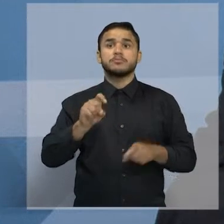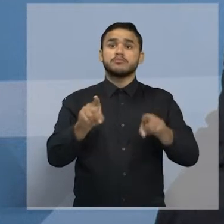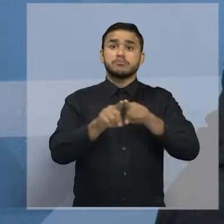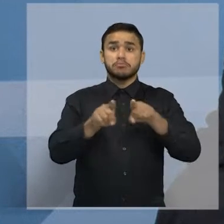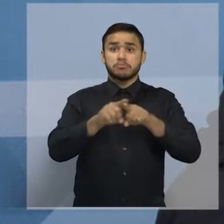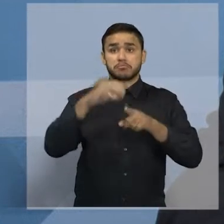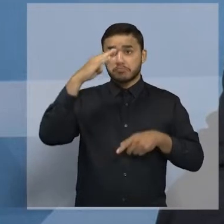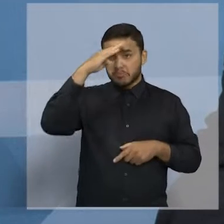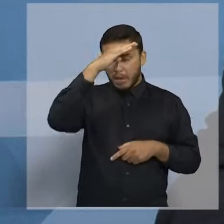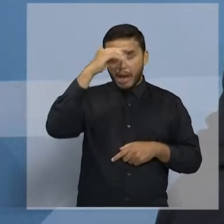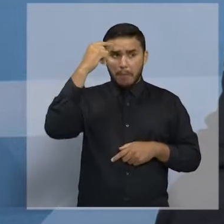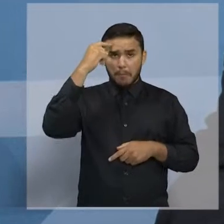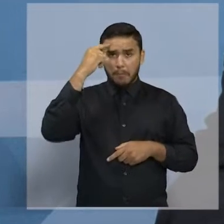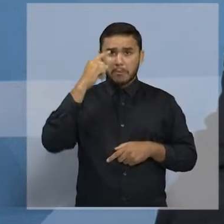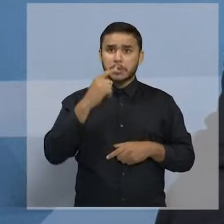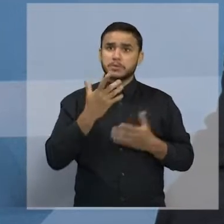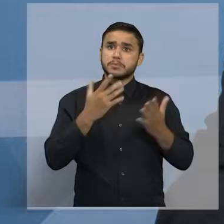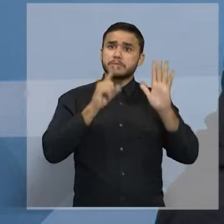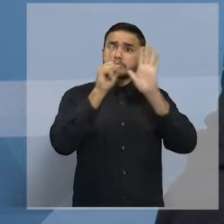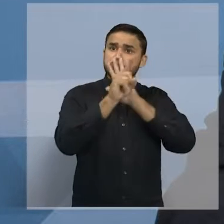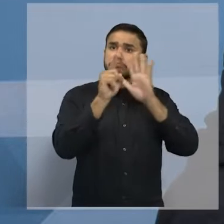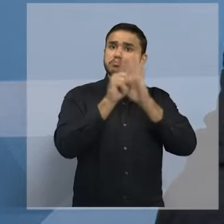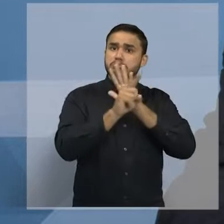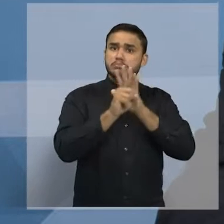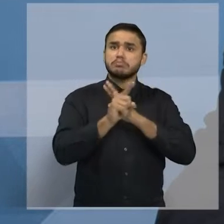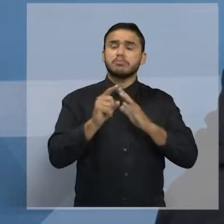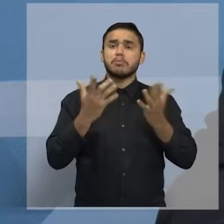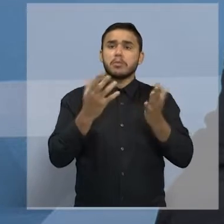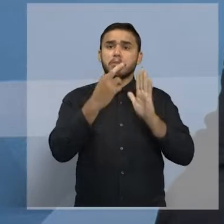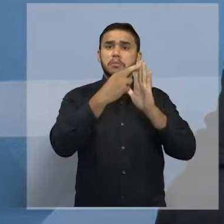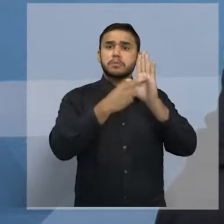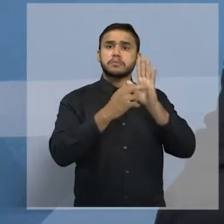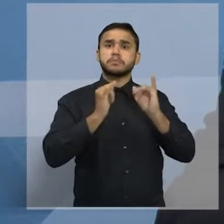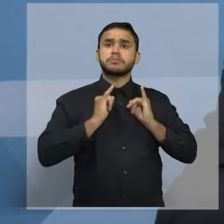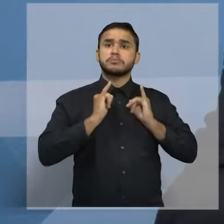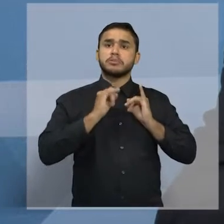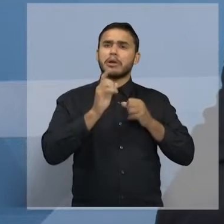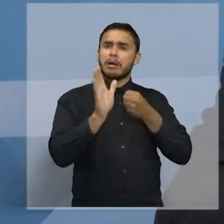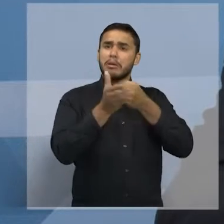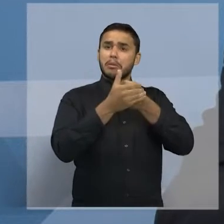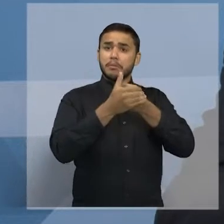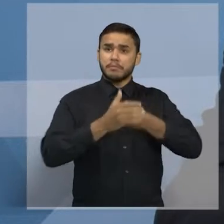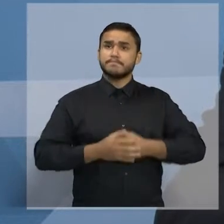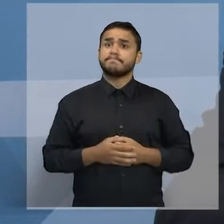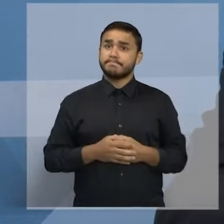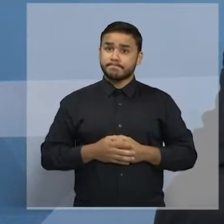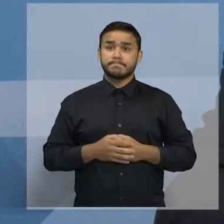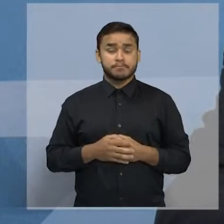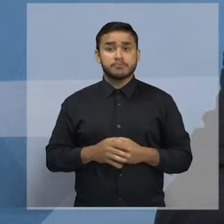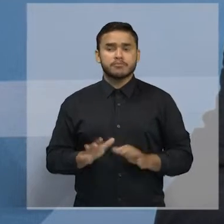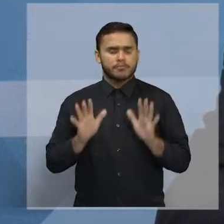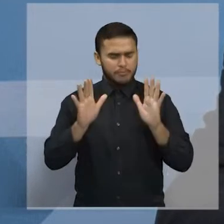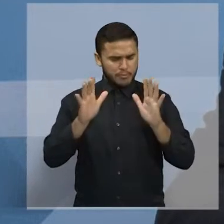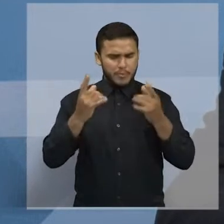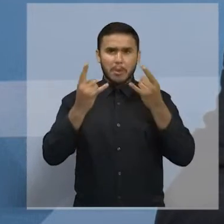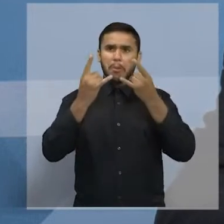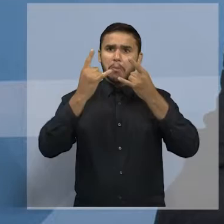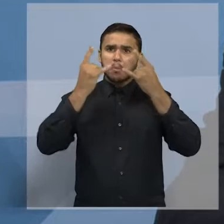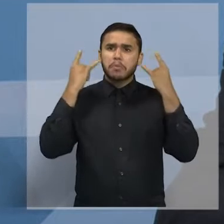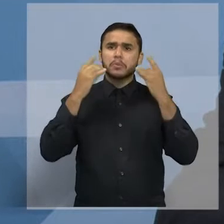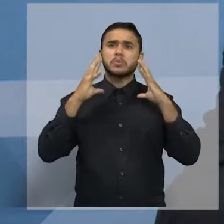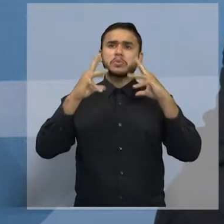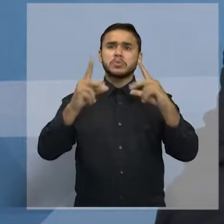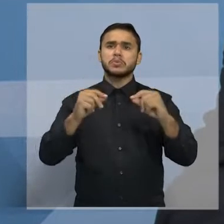declarados sigilosos. Dos marcos do capitalismo, o que representa a reforma da